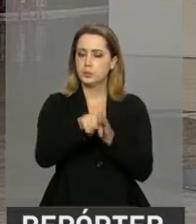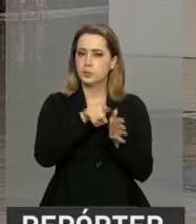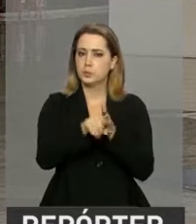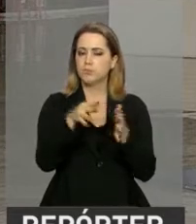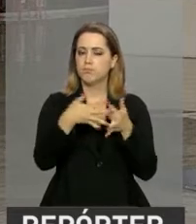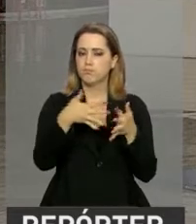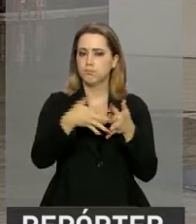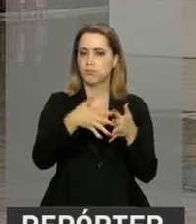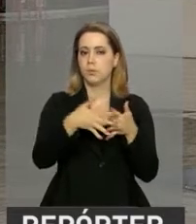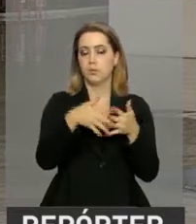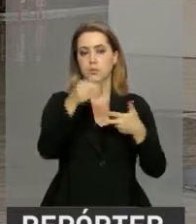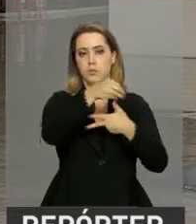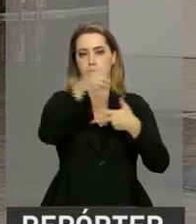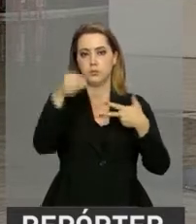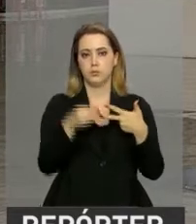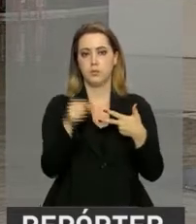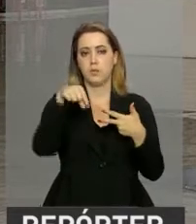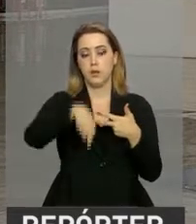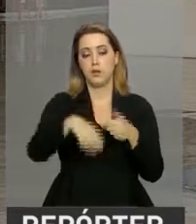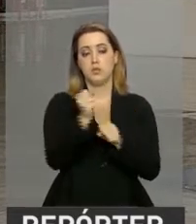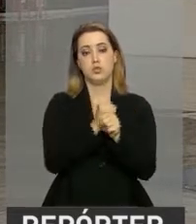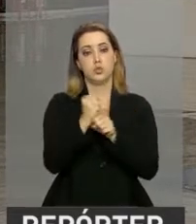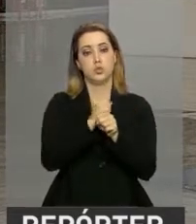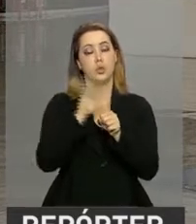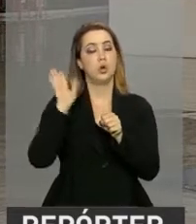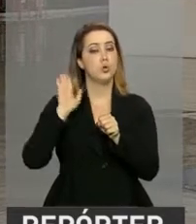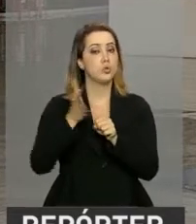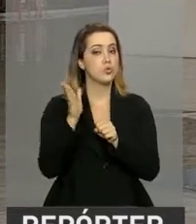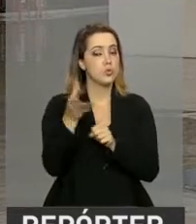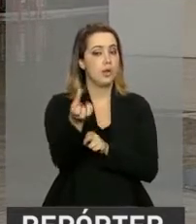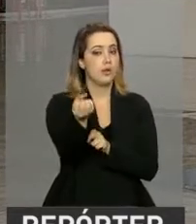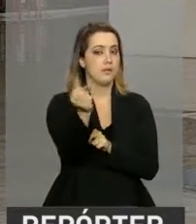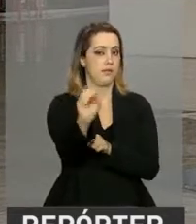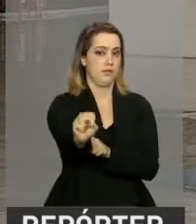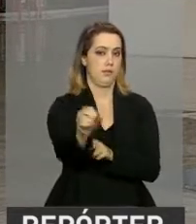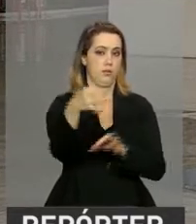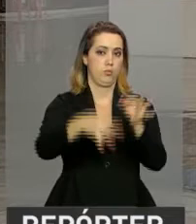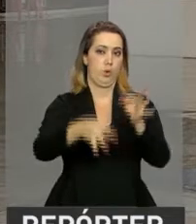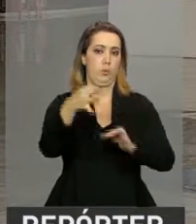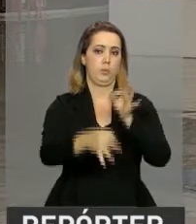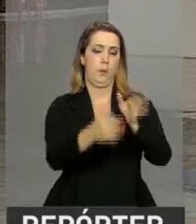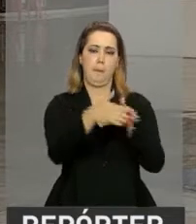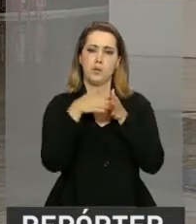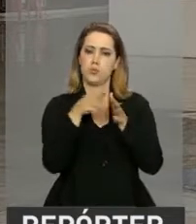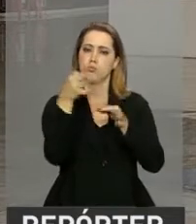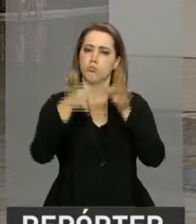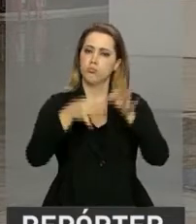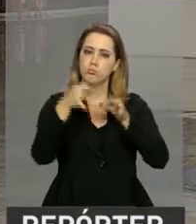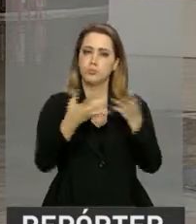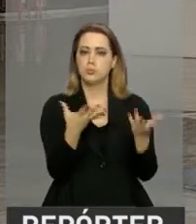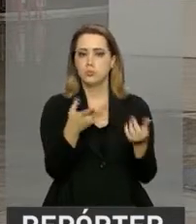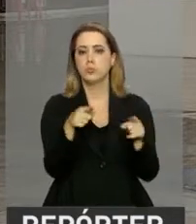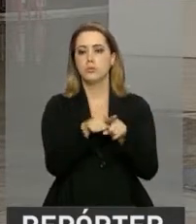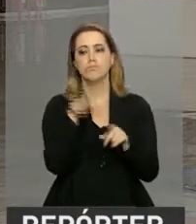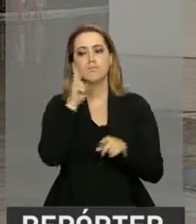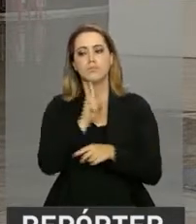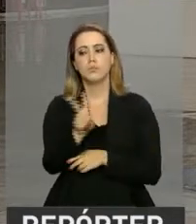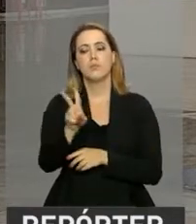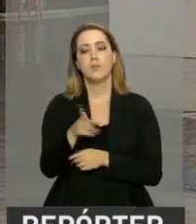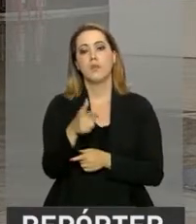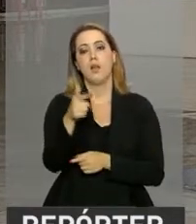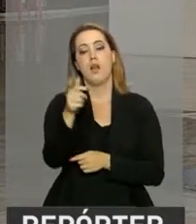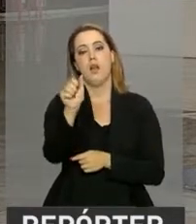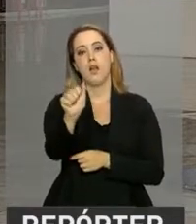foram 68 ações na justiça nas concessões contestações ágil destaca os graves prejuízos